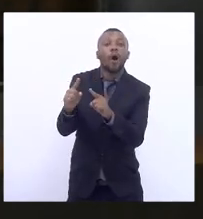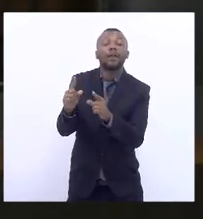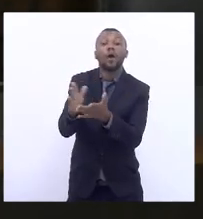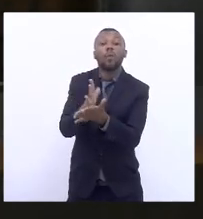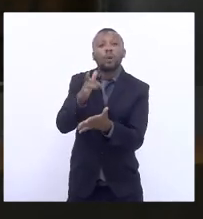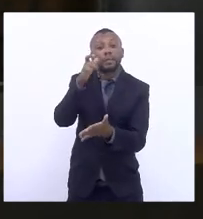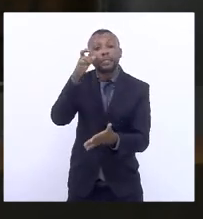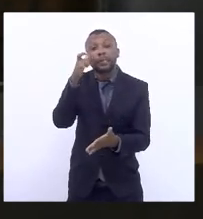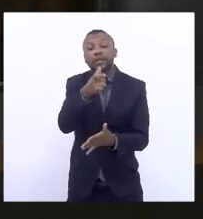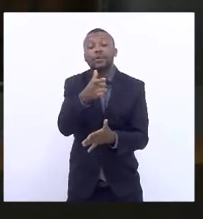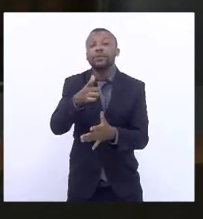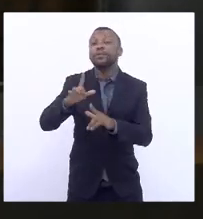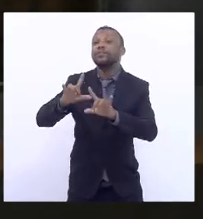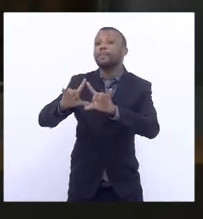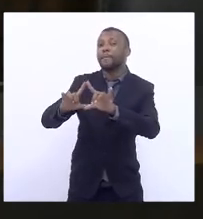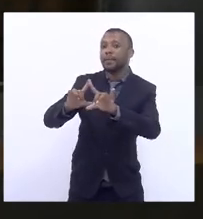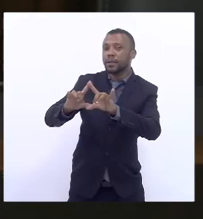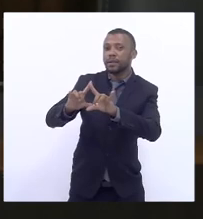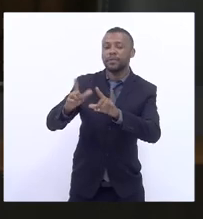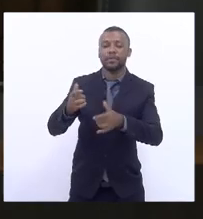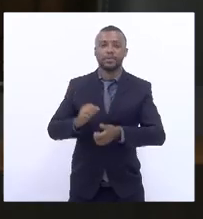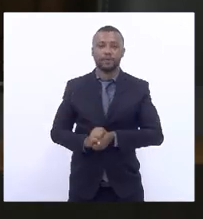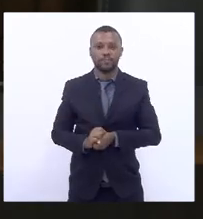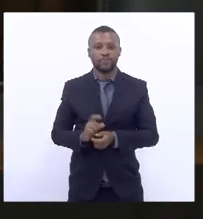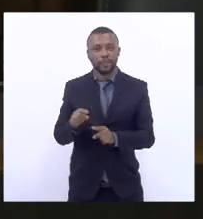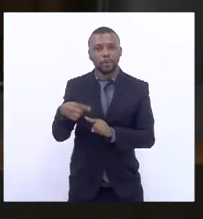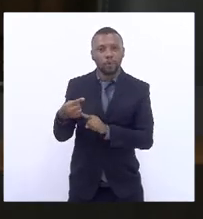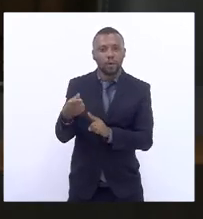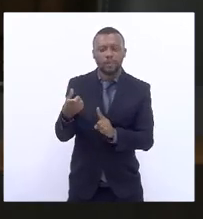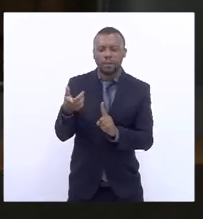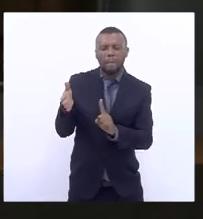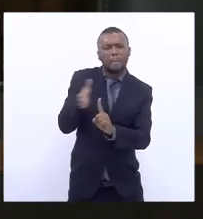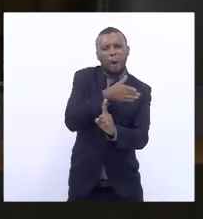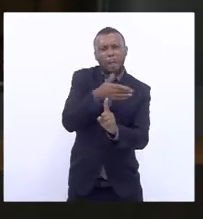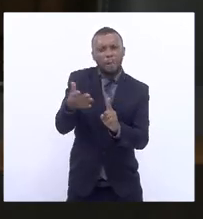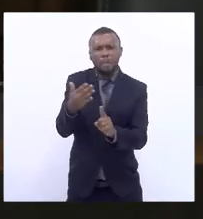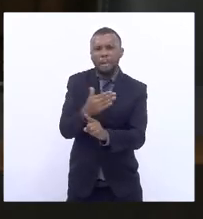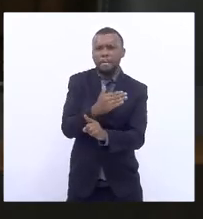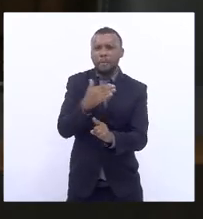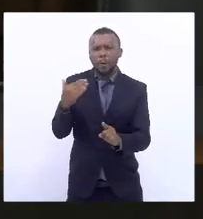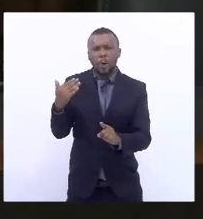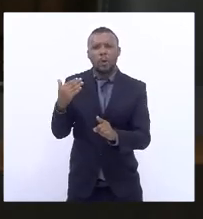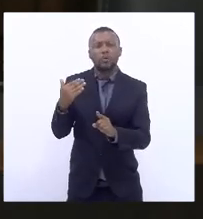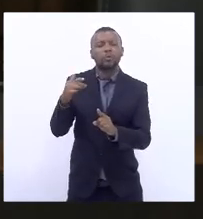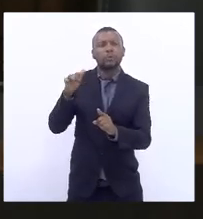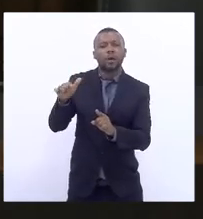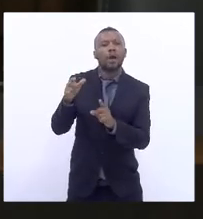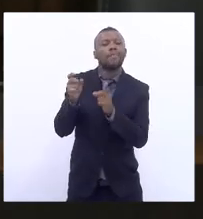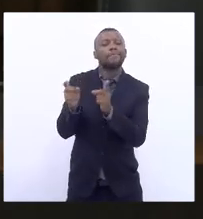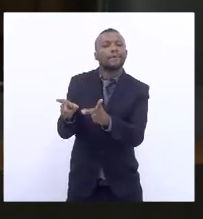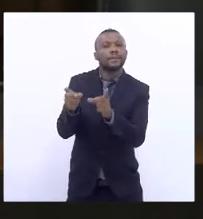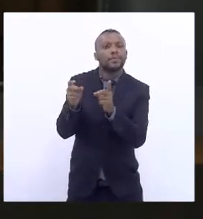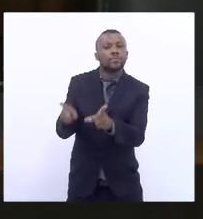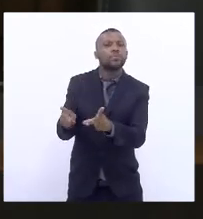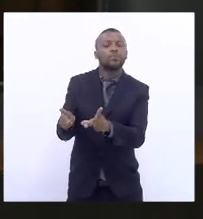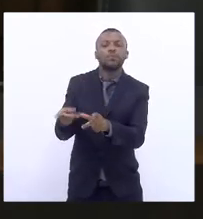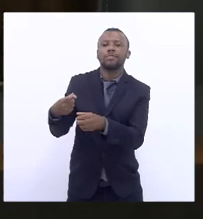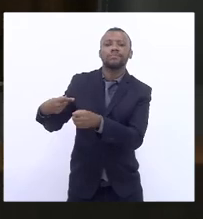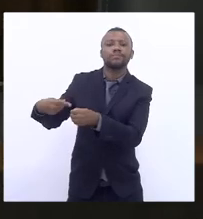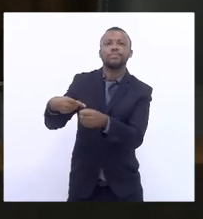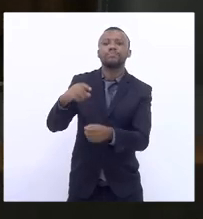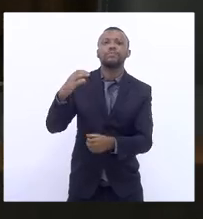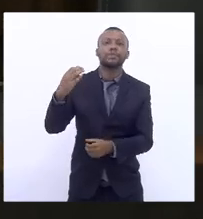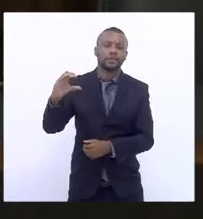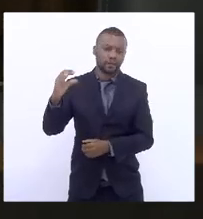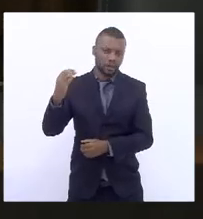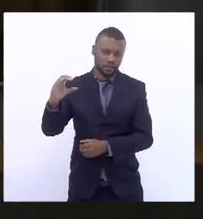milicianos. Depois de ter sido morto um vendedor em Niterói. Eu digo,